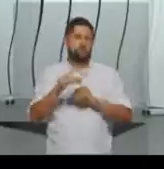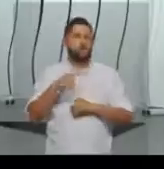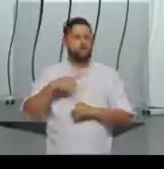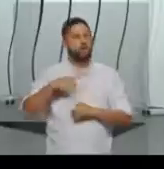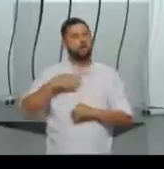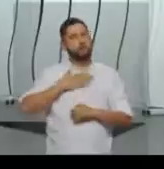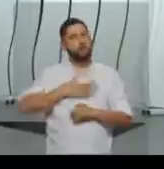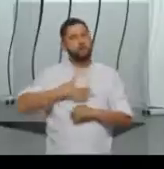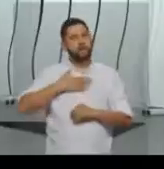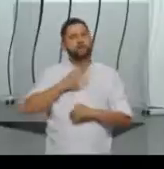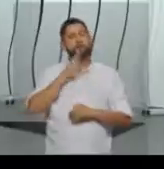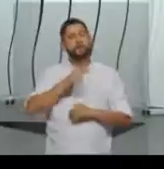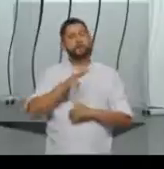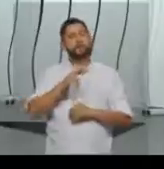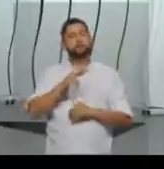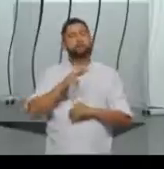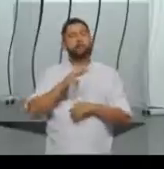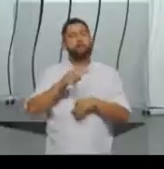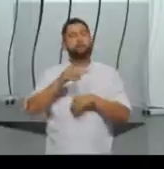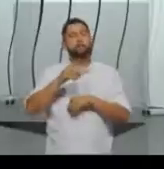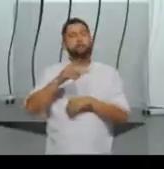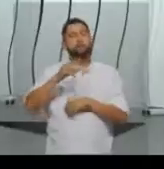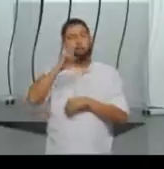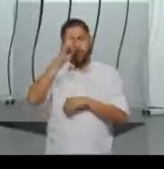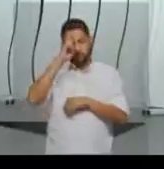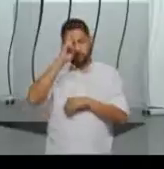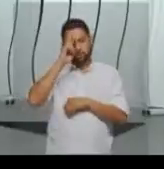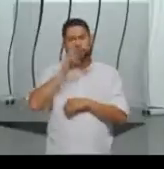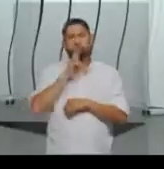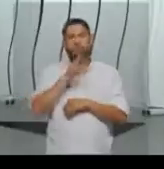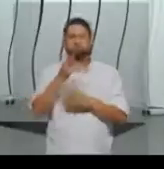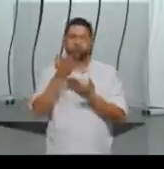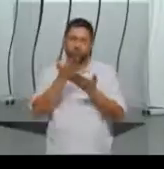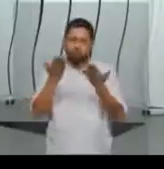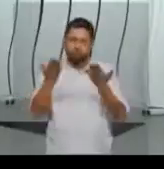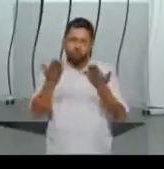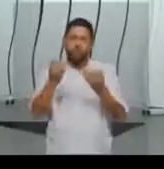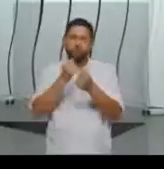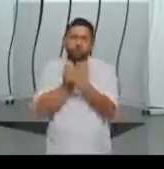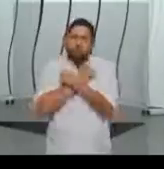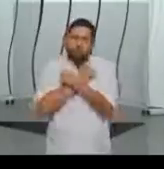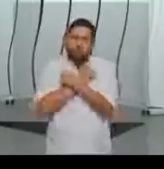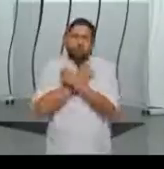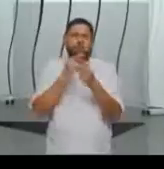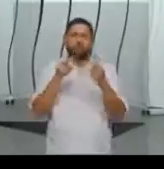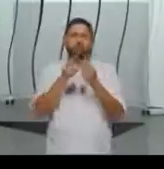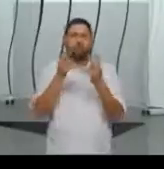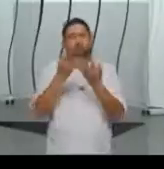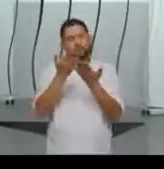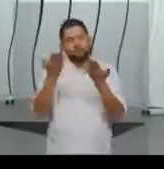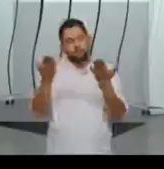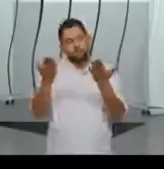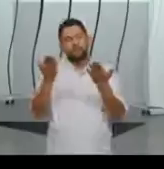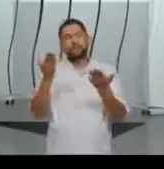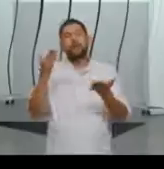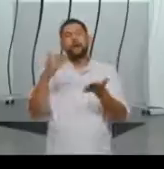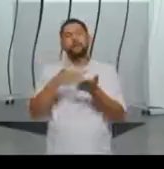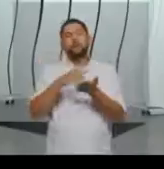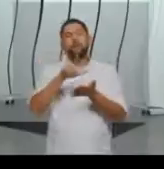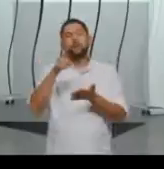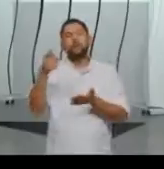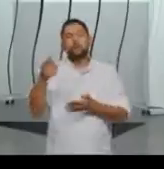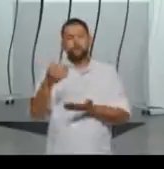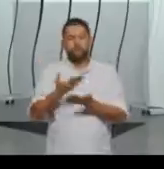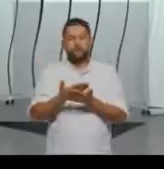um prazer respondê-las no nosso ao vivo. No mais, um grande abraço virtual e até mais!